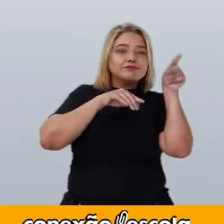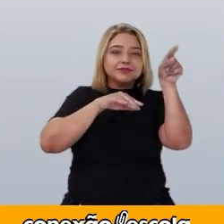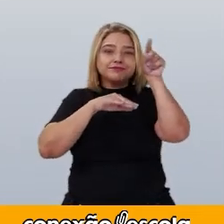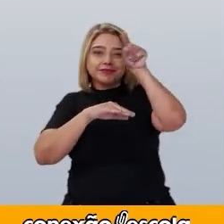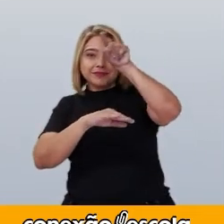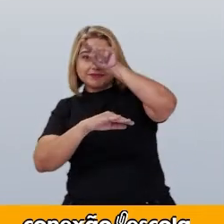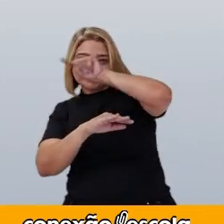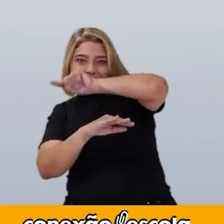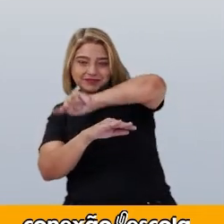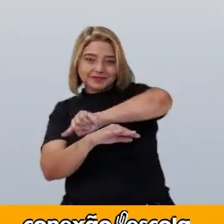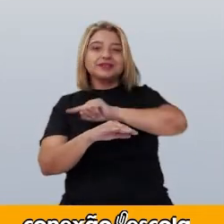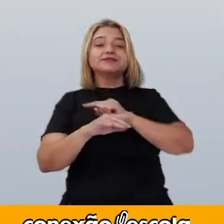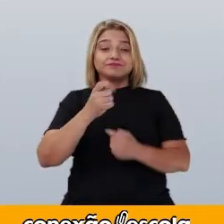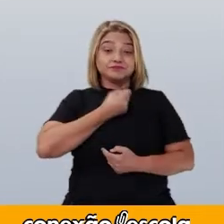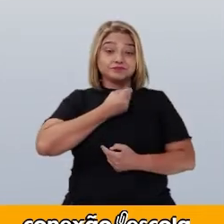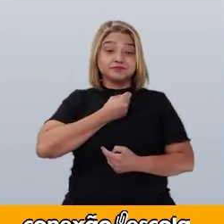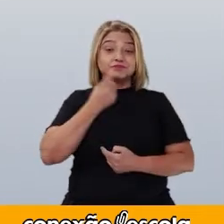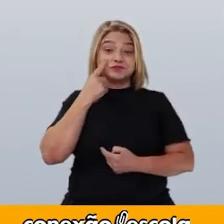é de